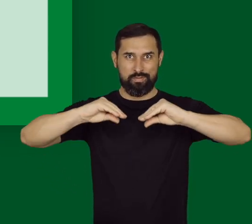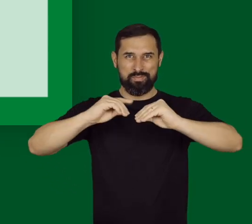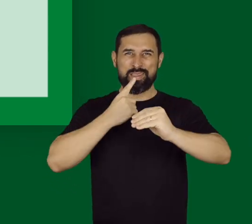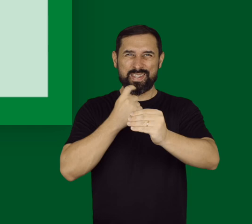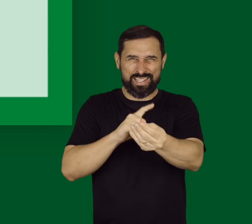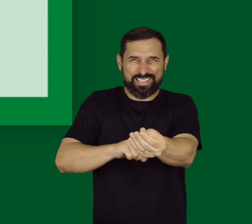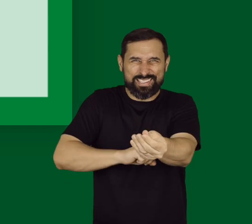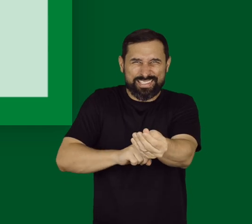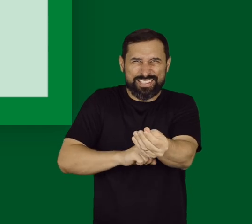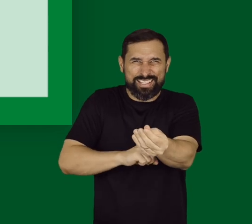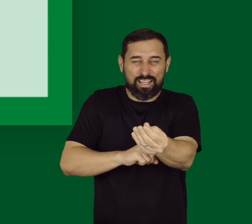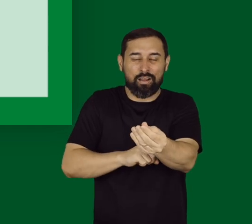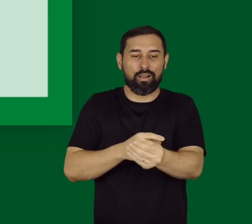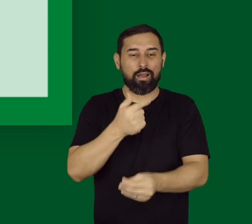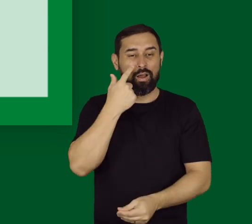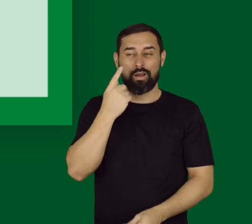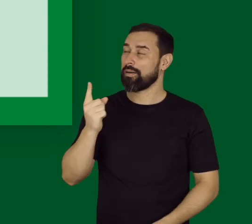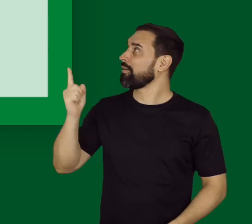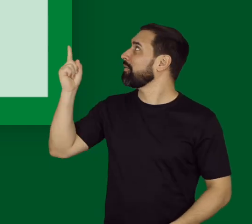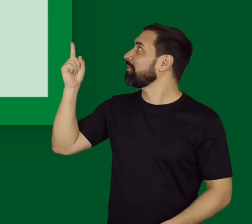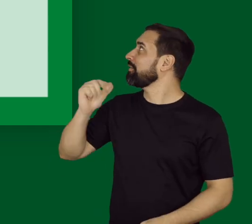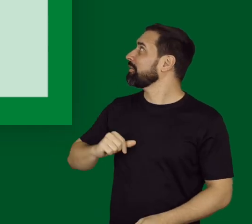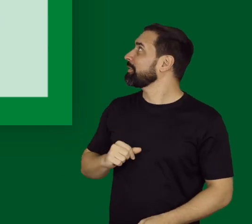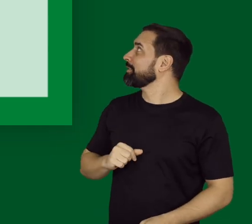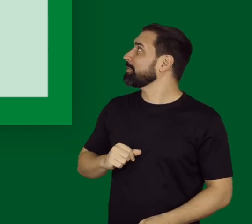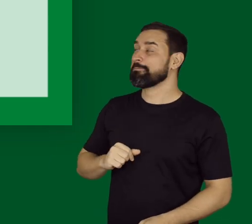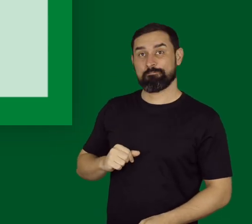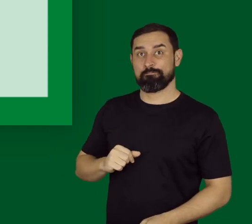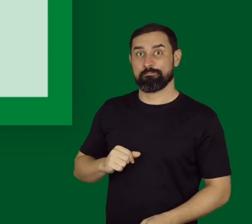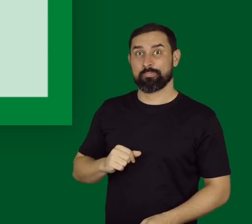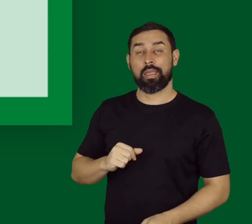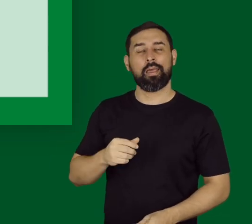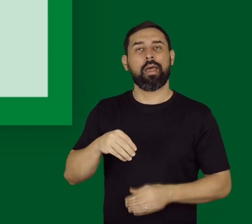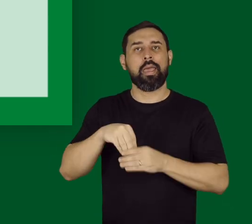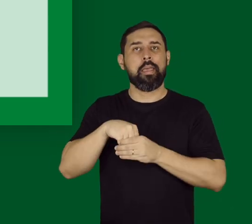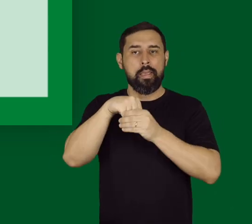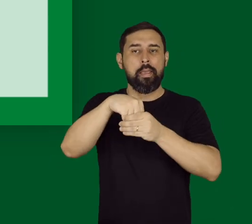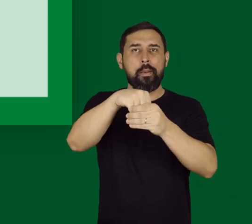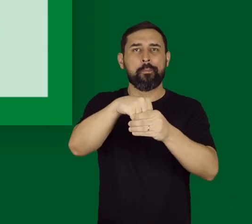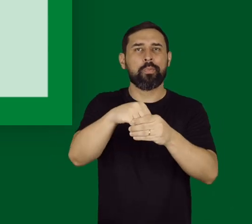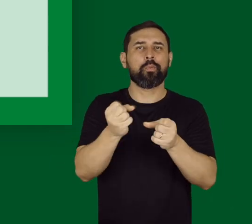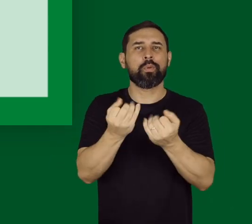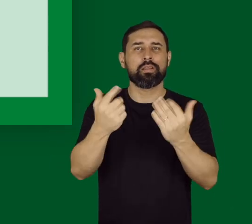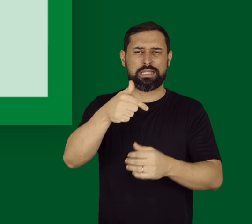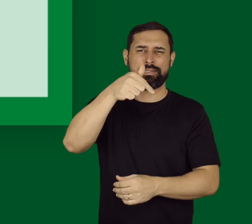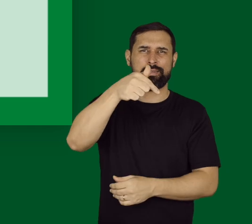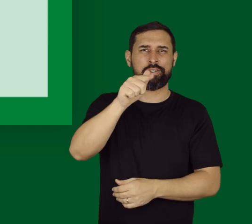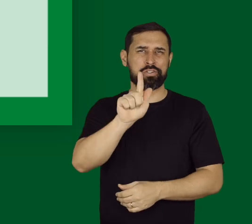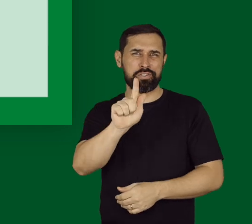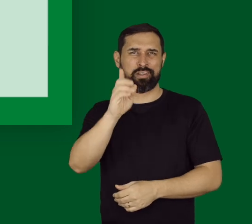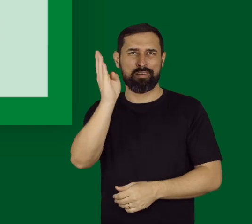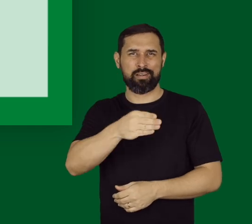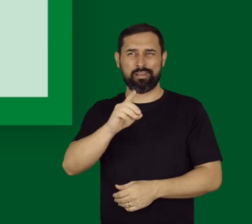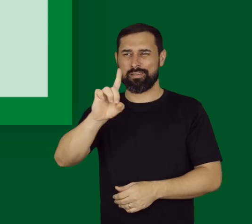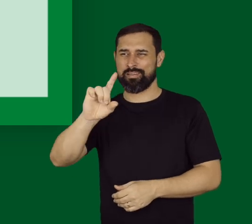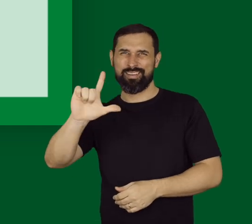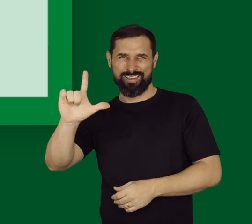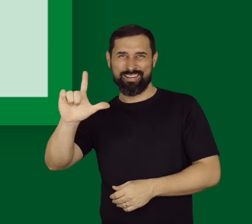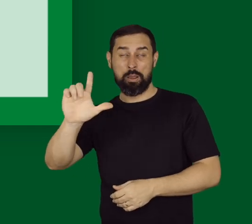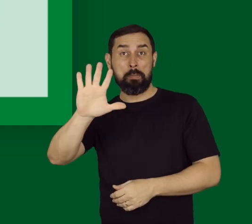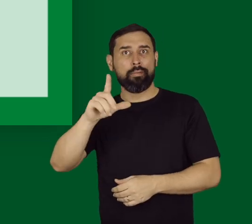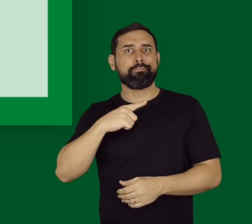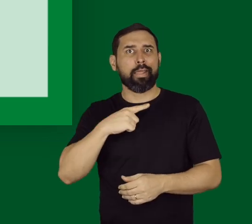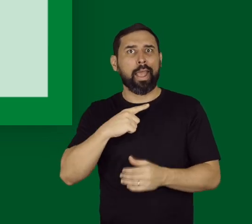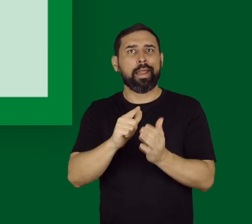o concentrado de hemácias, 10 ml por quilo. A nossa meta de hemoglobina é 7 gramas por decilitro, apesar